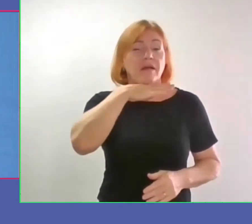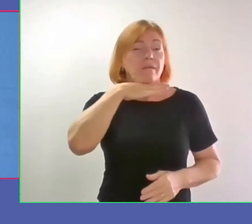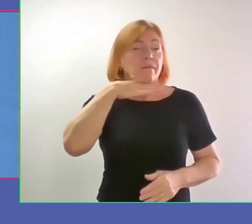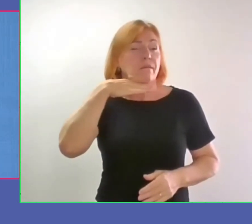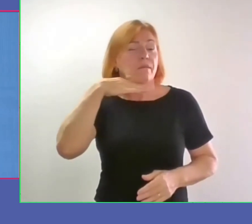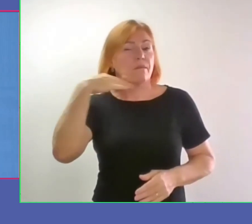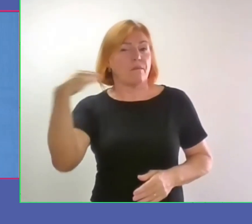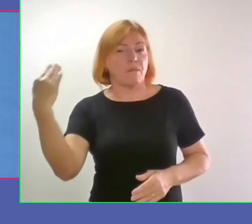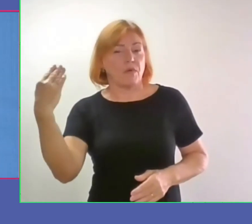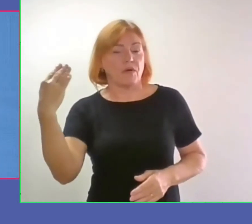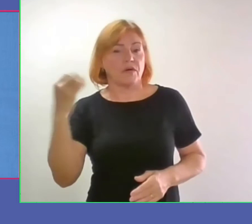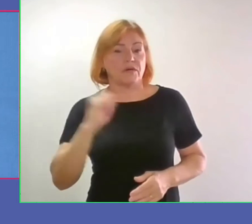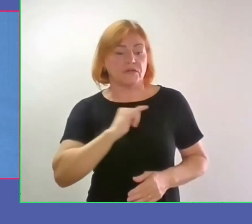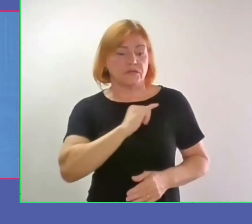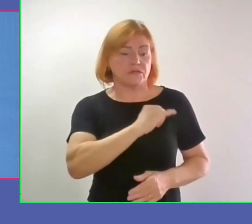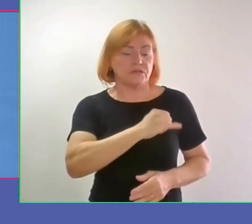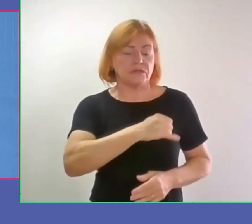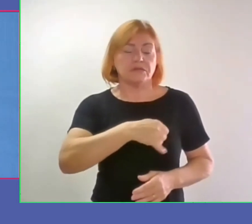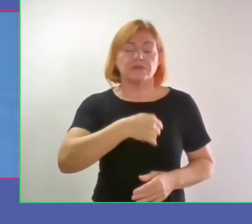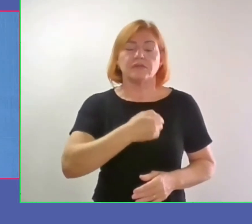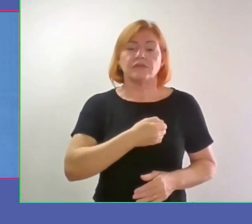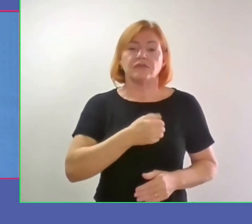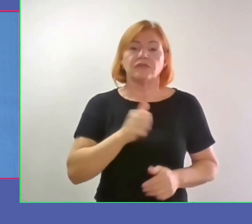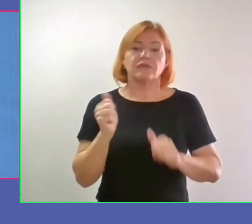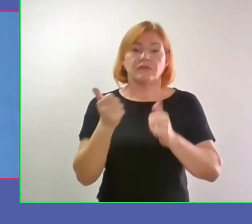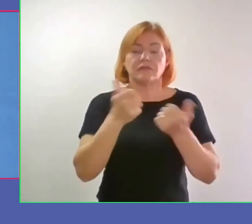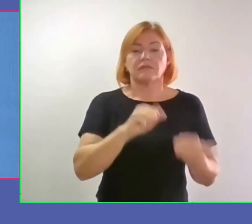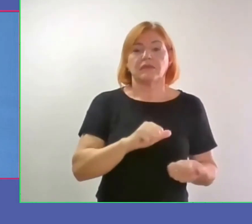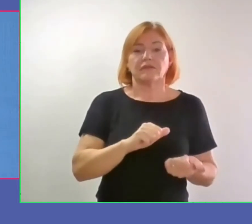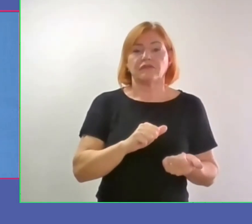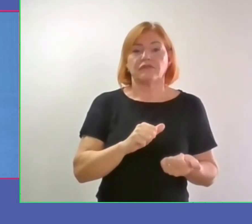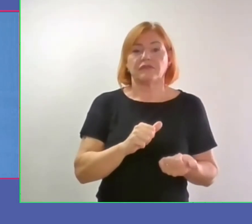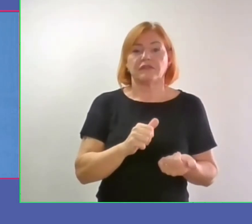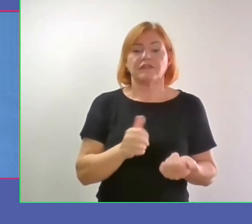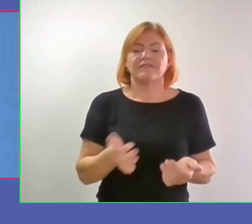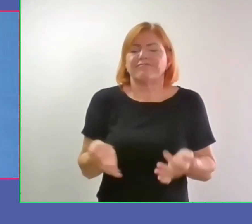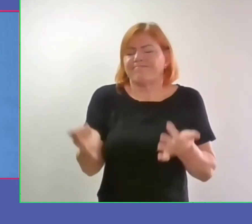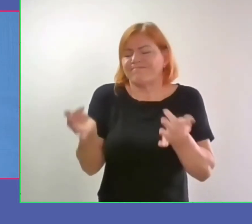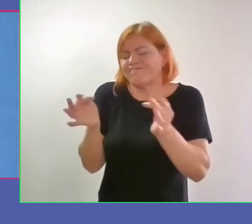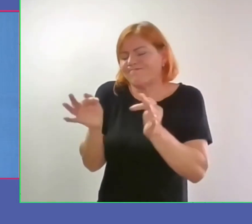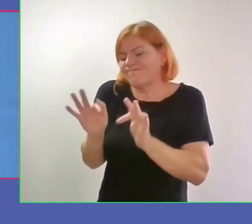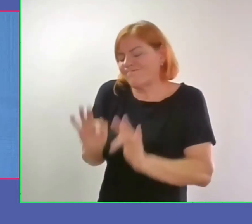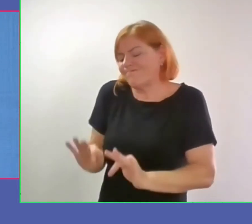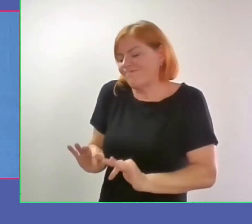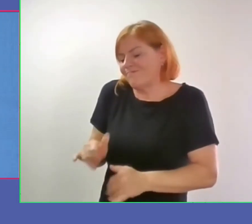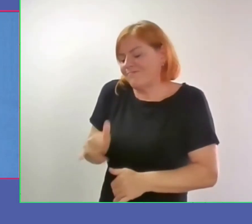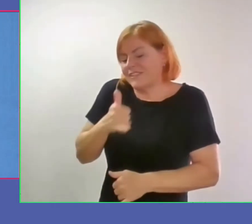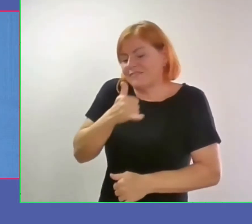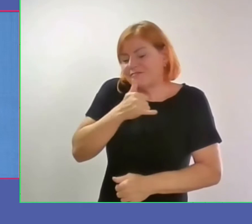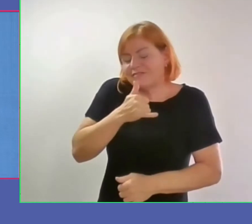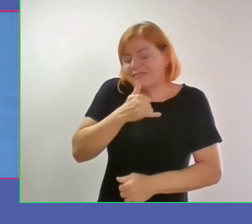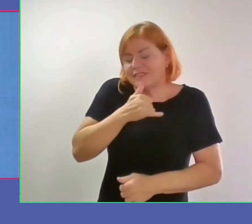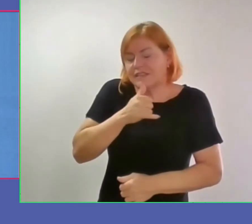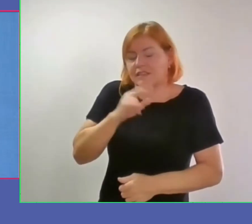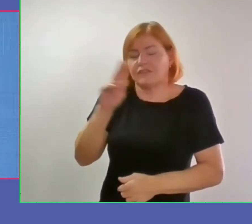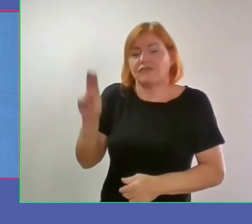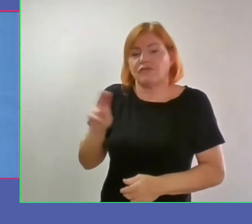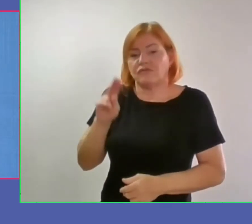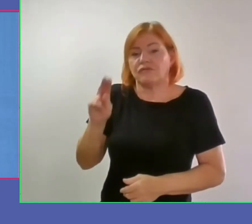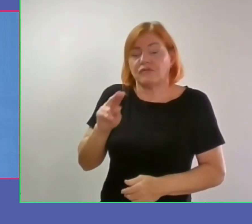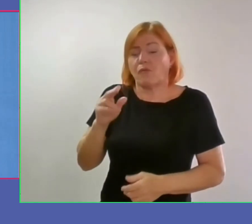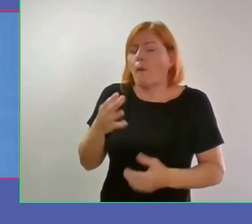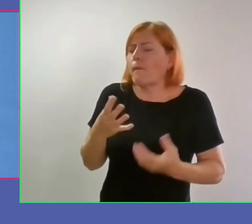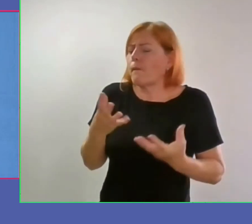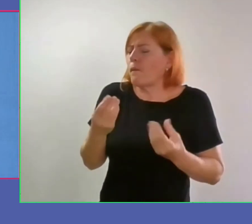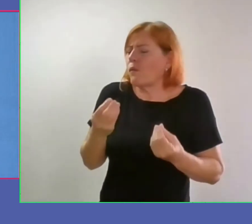um triste fim de quem foi grandemente usado por Deus, mas não soube seguir o Cordeiro na hora